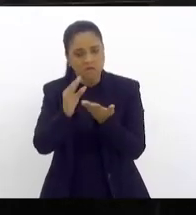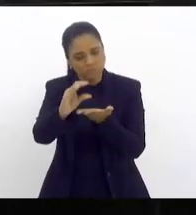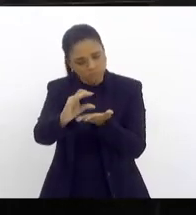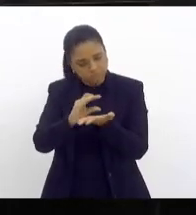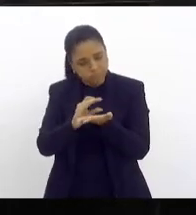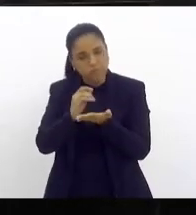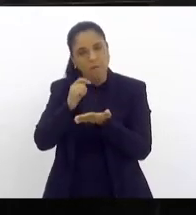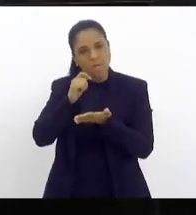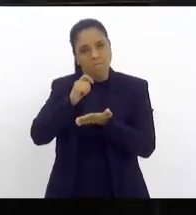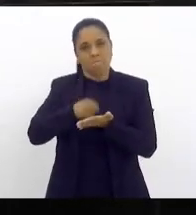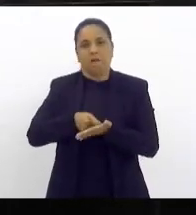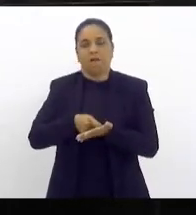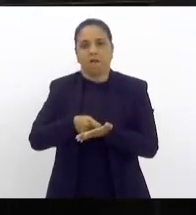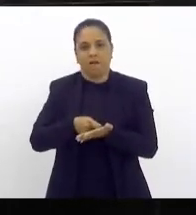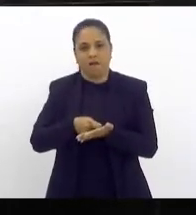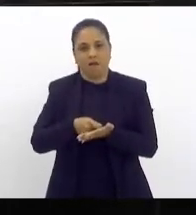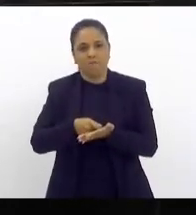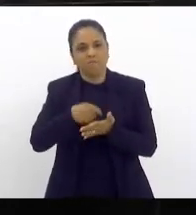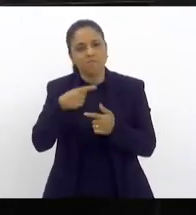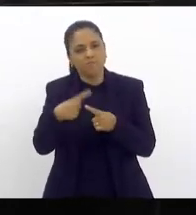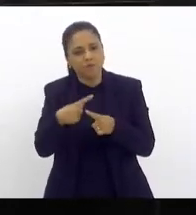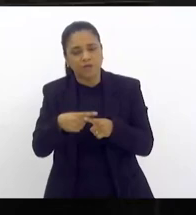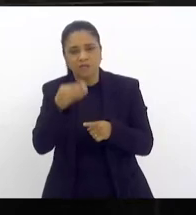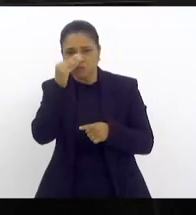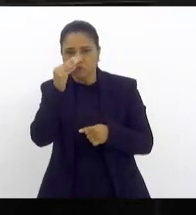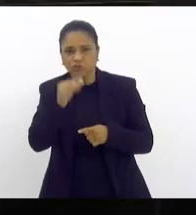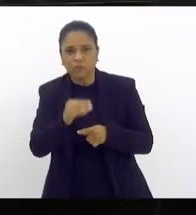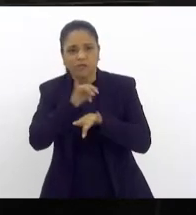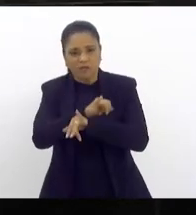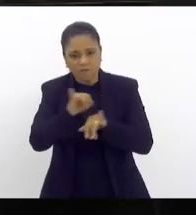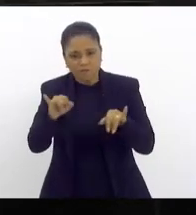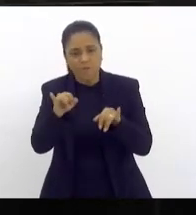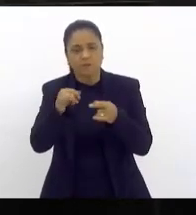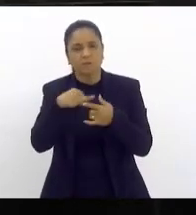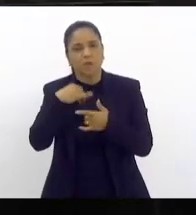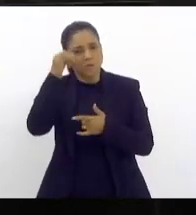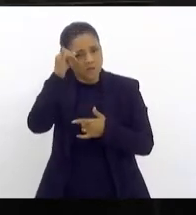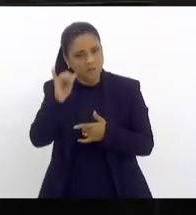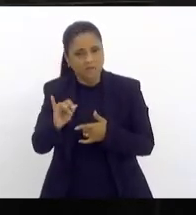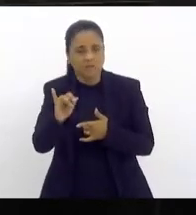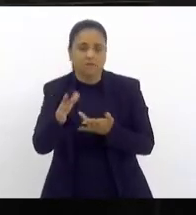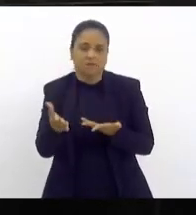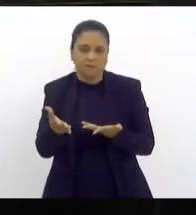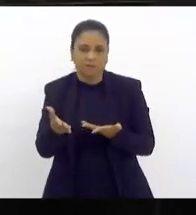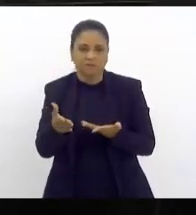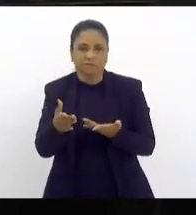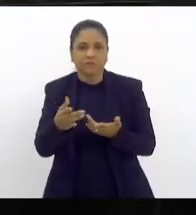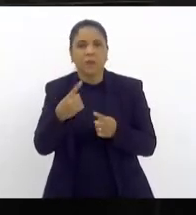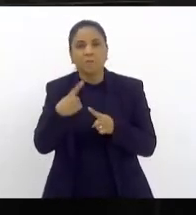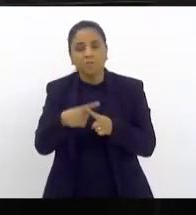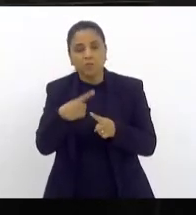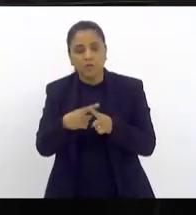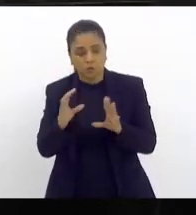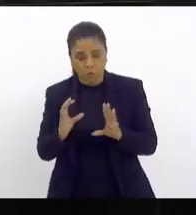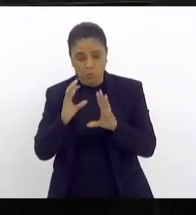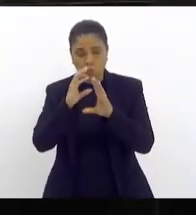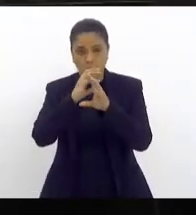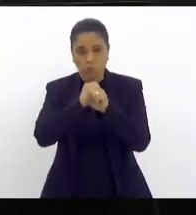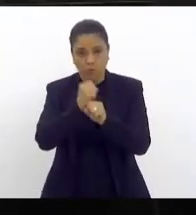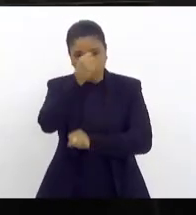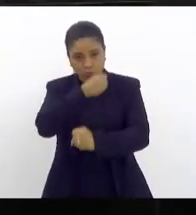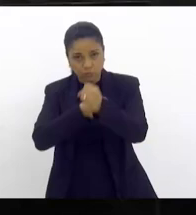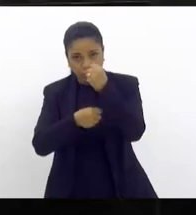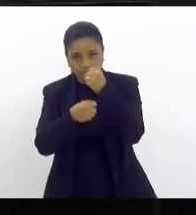despreza a inteligência e informação e apreensão a gente sabe que despreza sabe porque no orçamento do ano passado